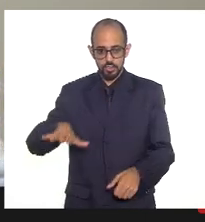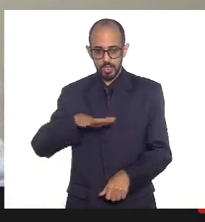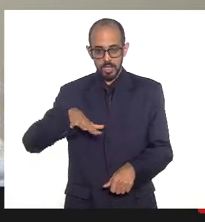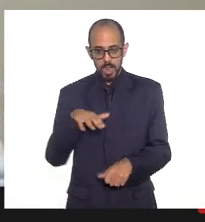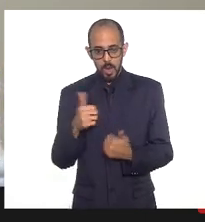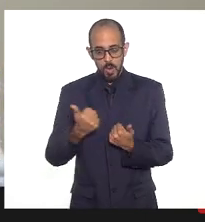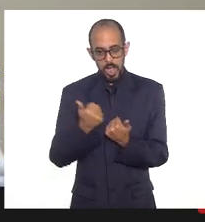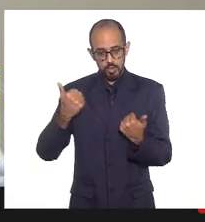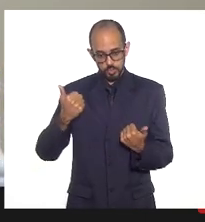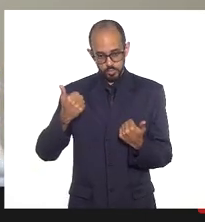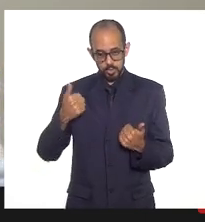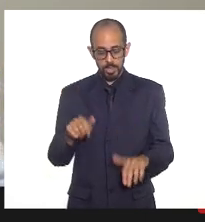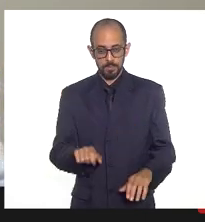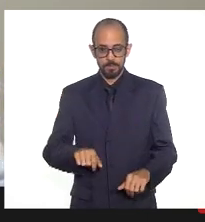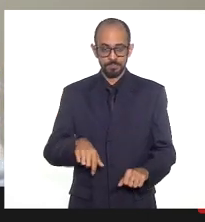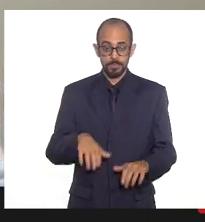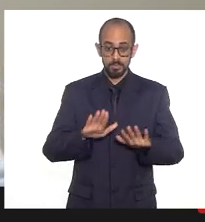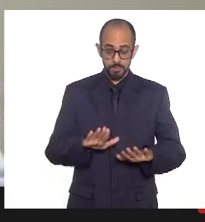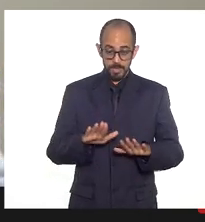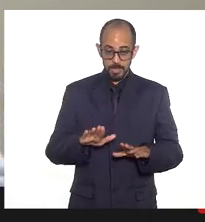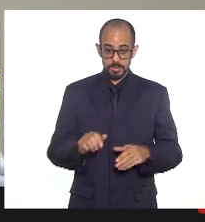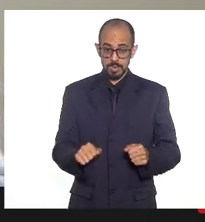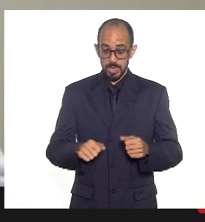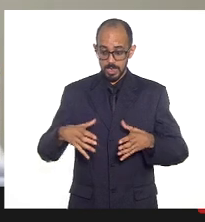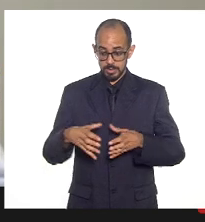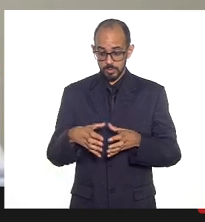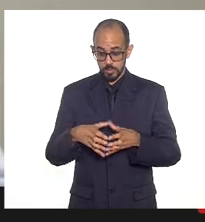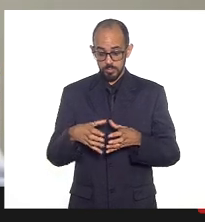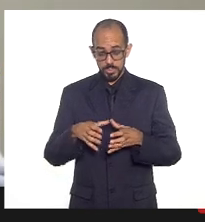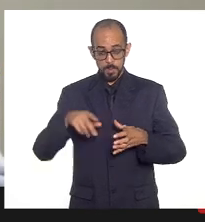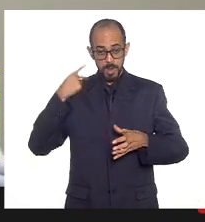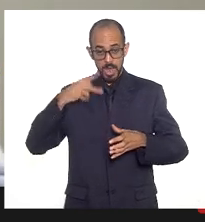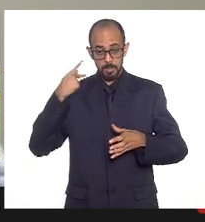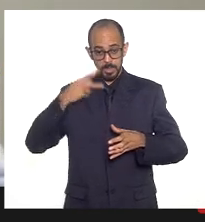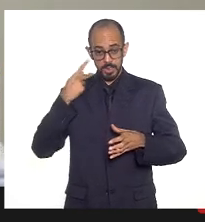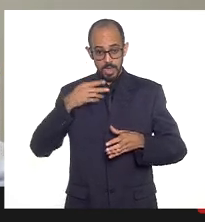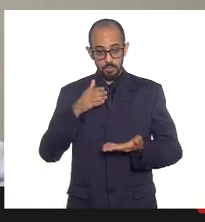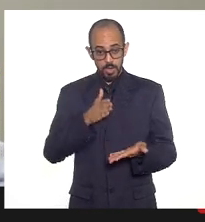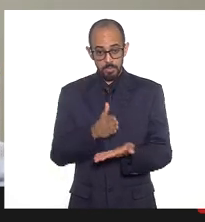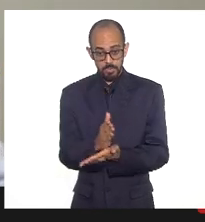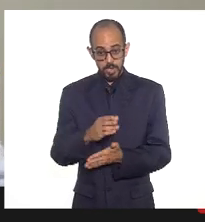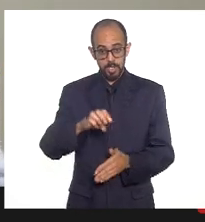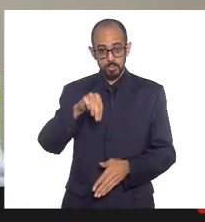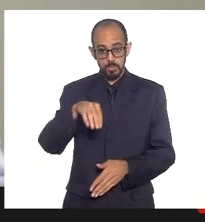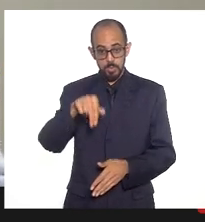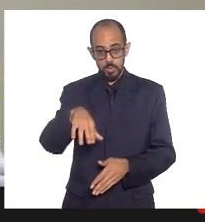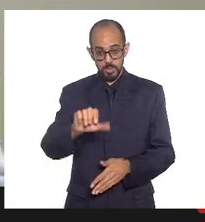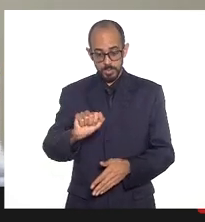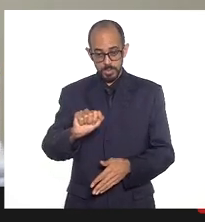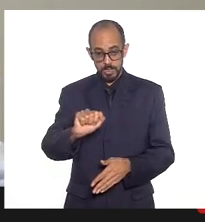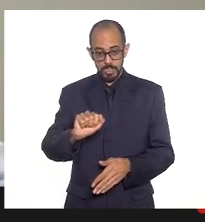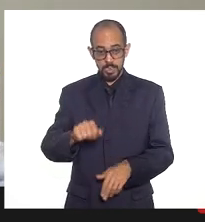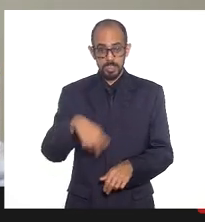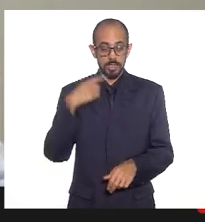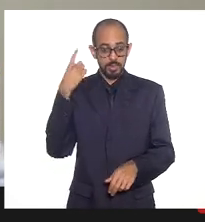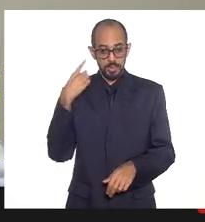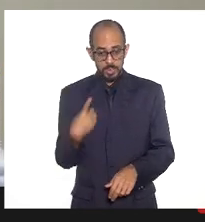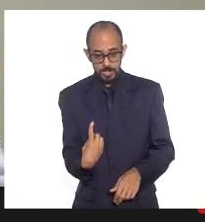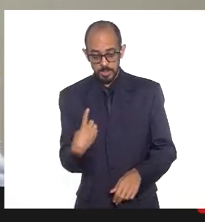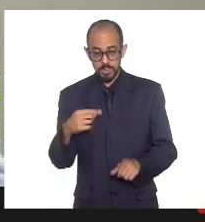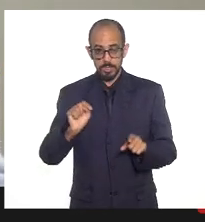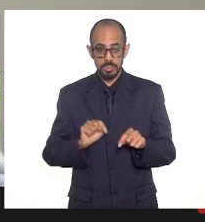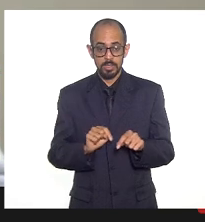de saída, tão logo a frente parlamentar foi aprovada, a deputada Mônica Francisco, a deputada Dani